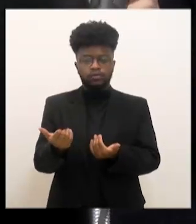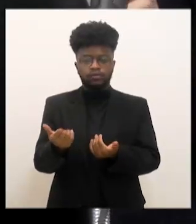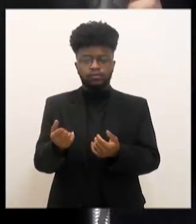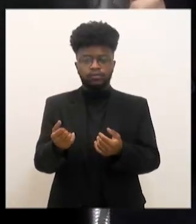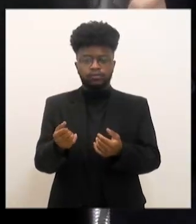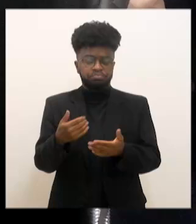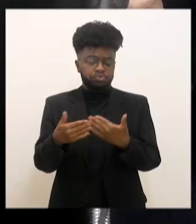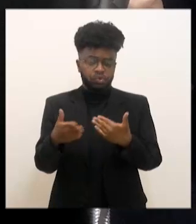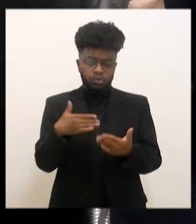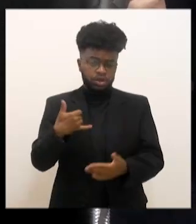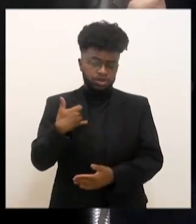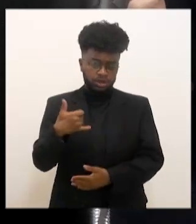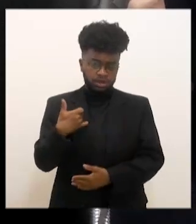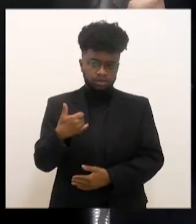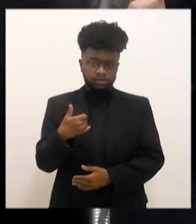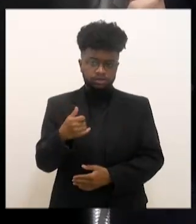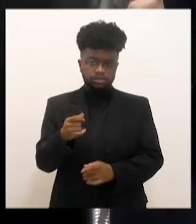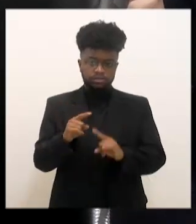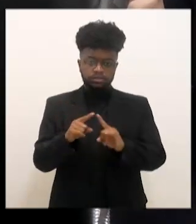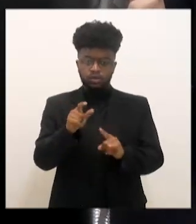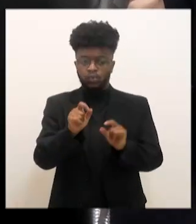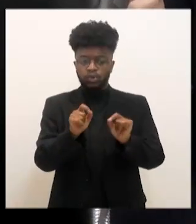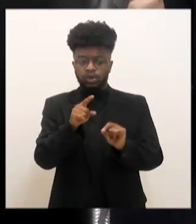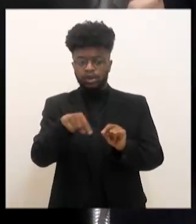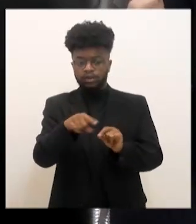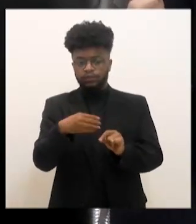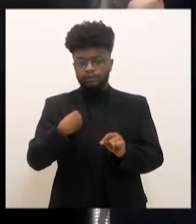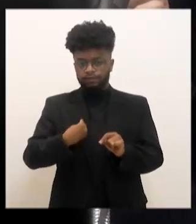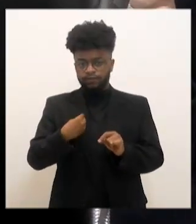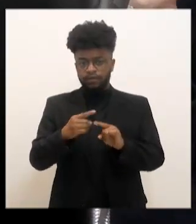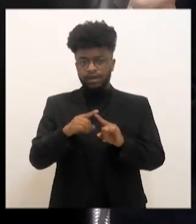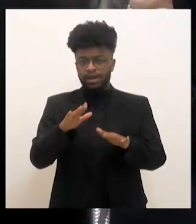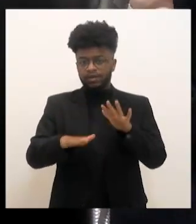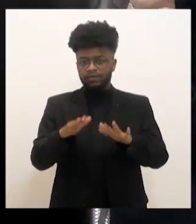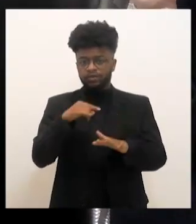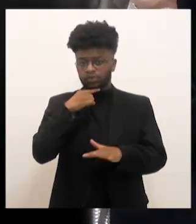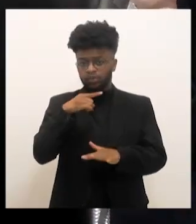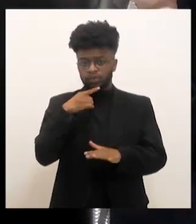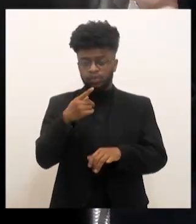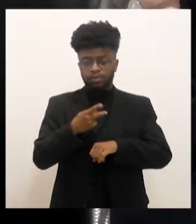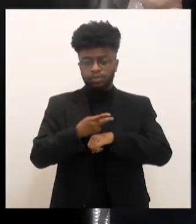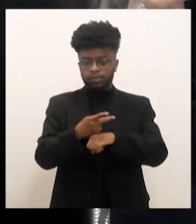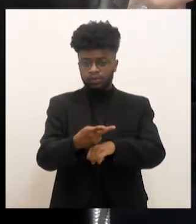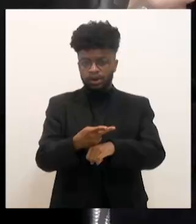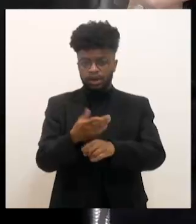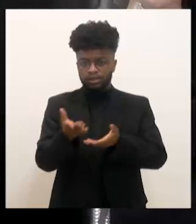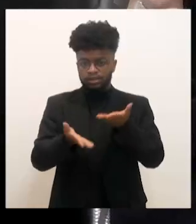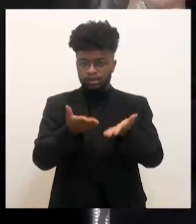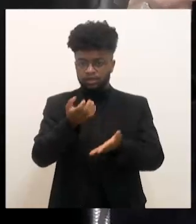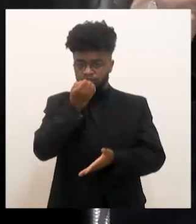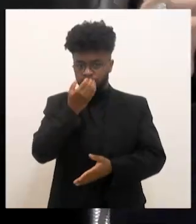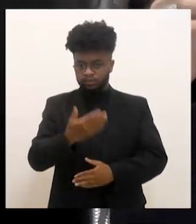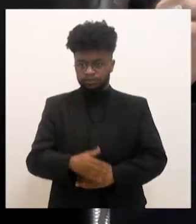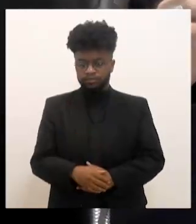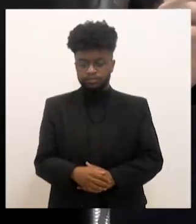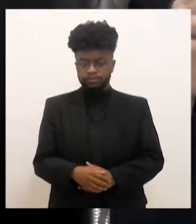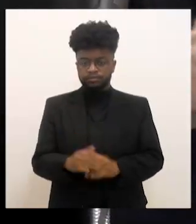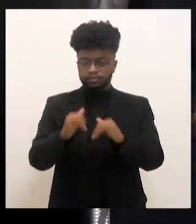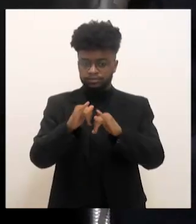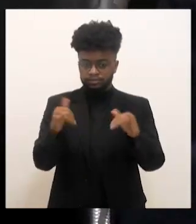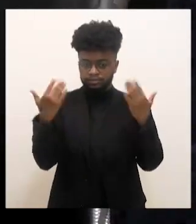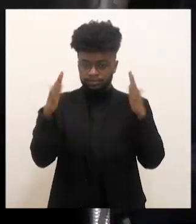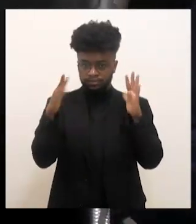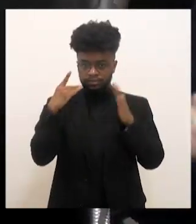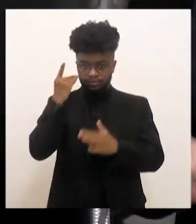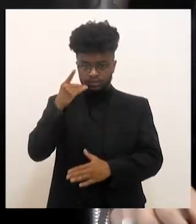independentemente da idade, o que passam e que muitas das vezes não têm a condição de procurarem um bom atendimento. Parabenizar a